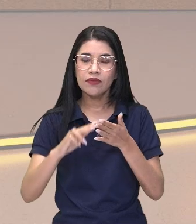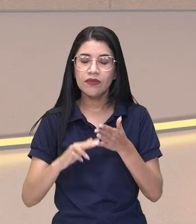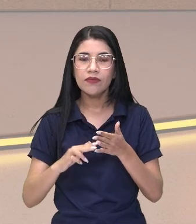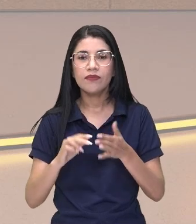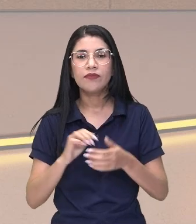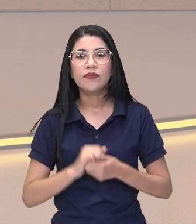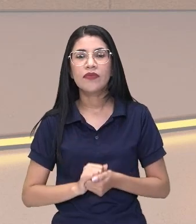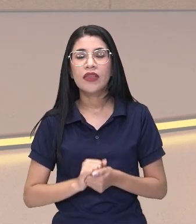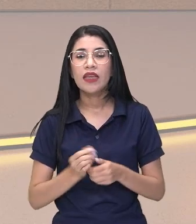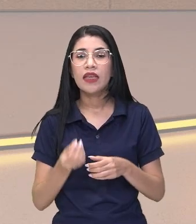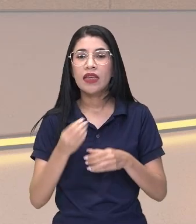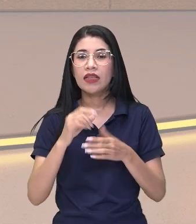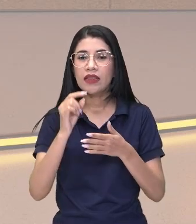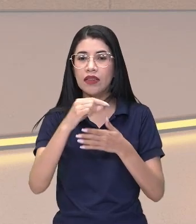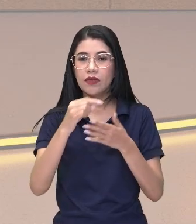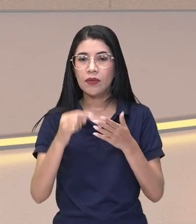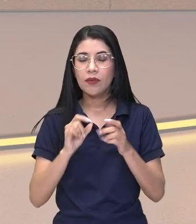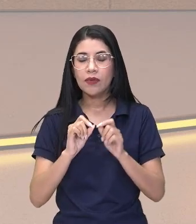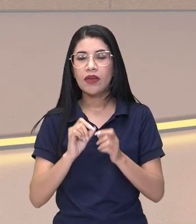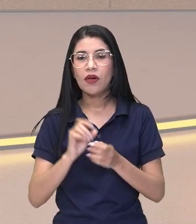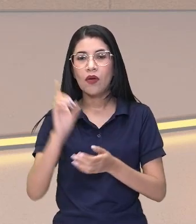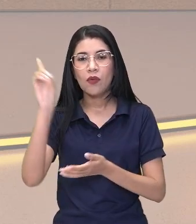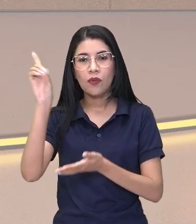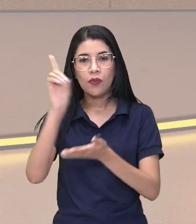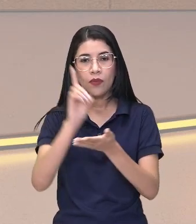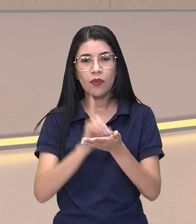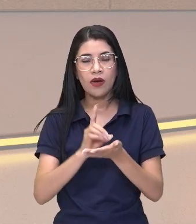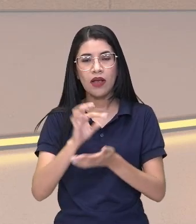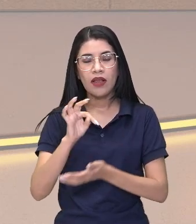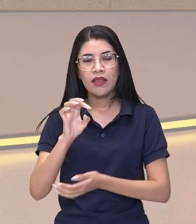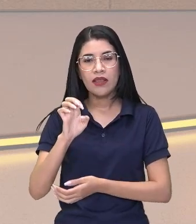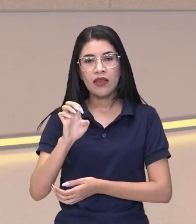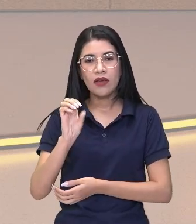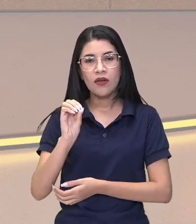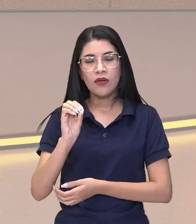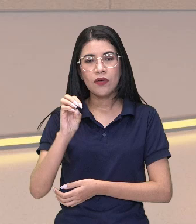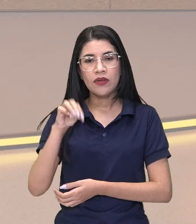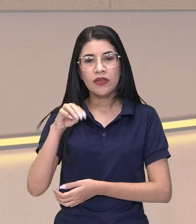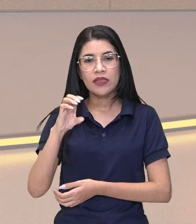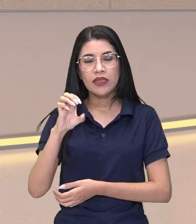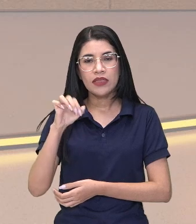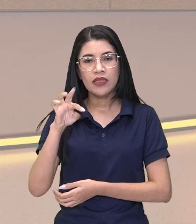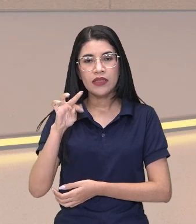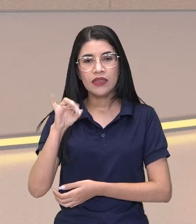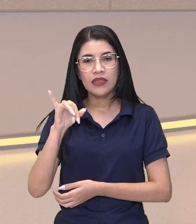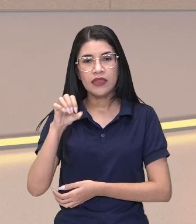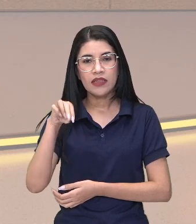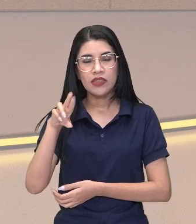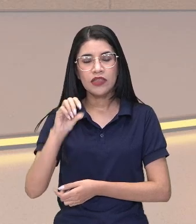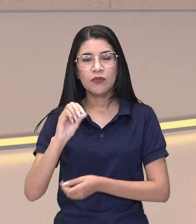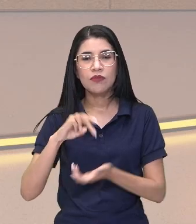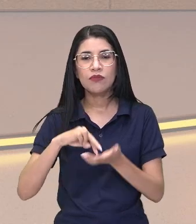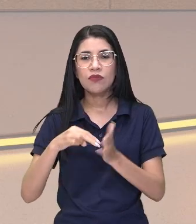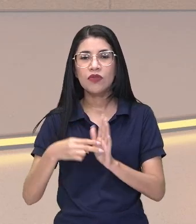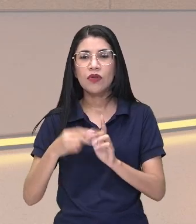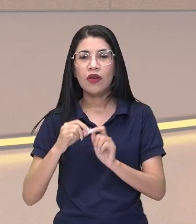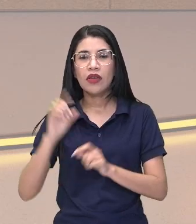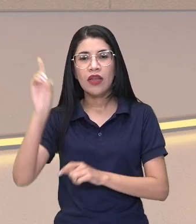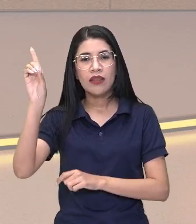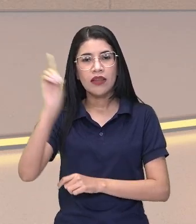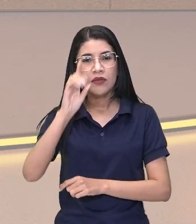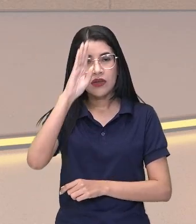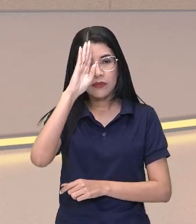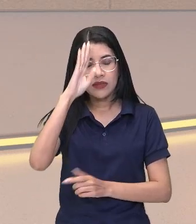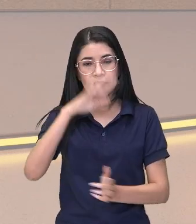nós temos então aí o teocentrismo, que era o quê, né? Era então Deus como centro do universo, que foi então